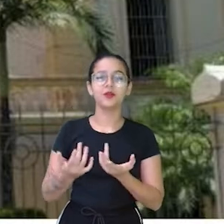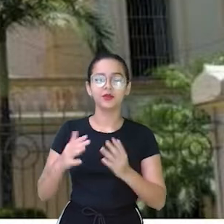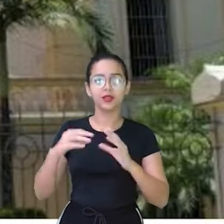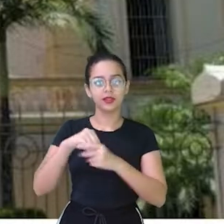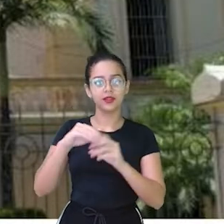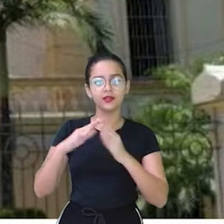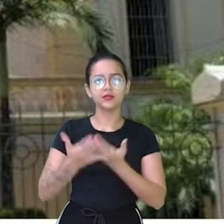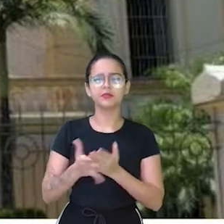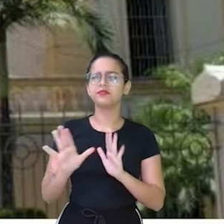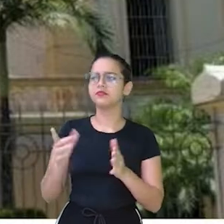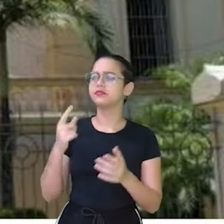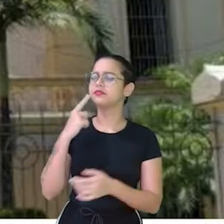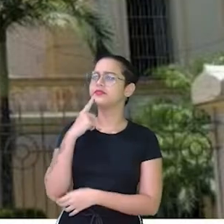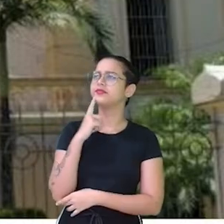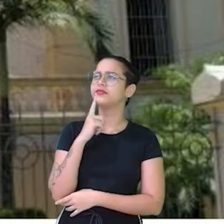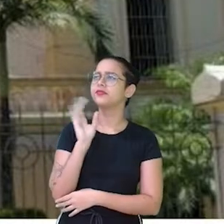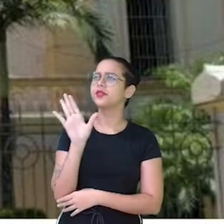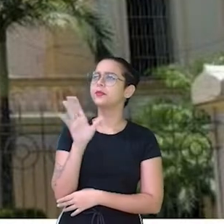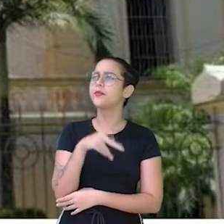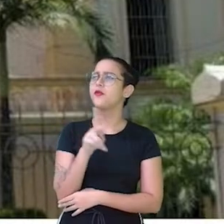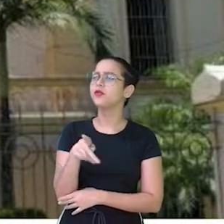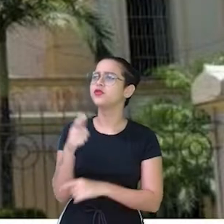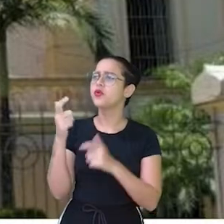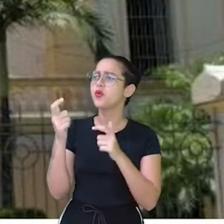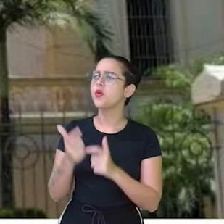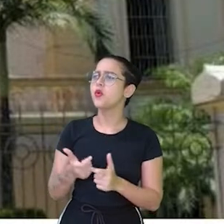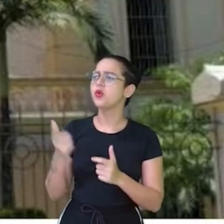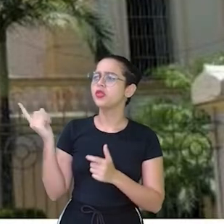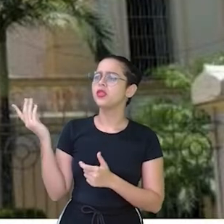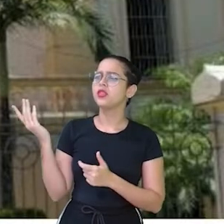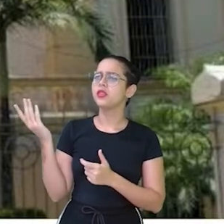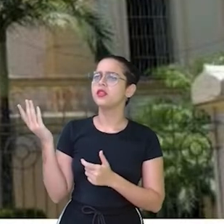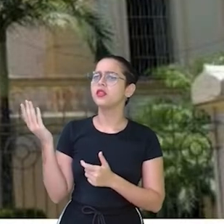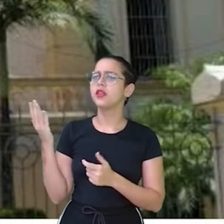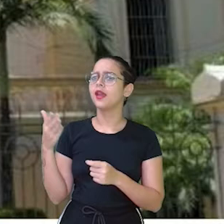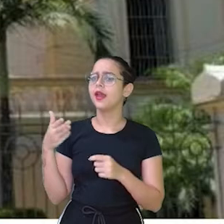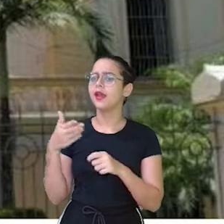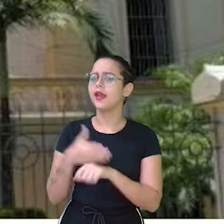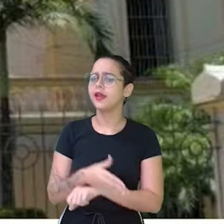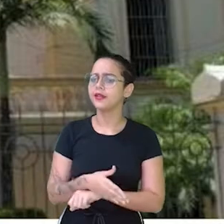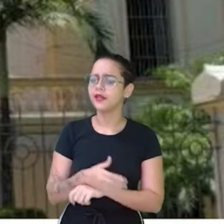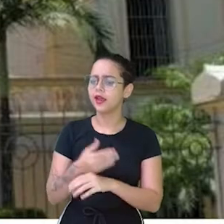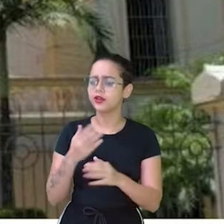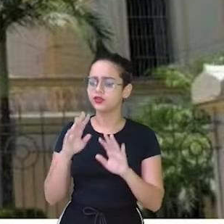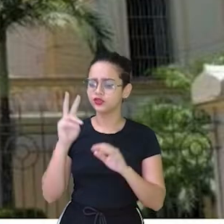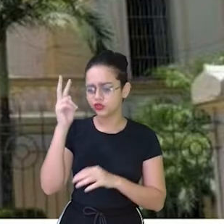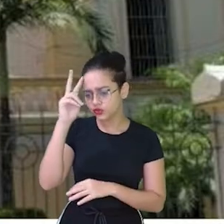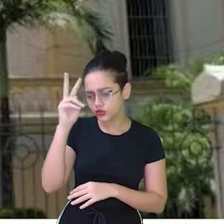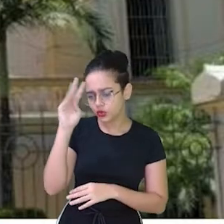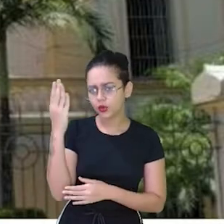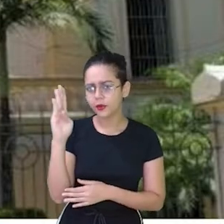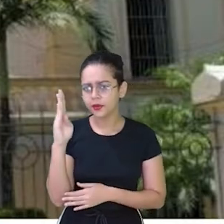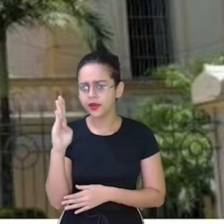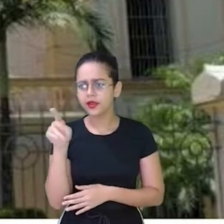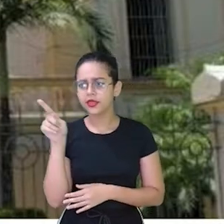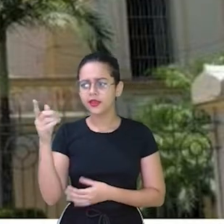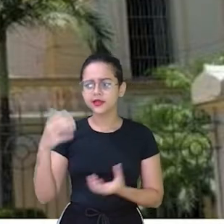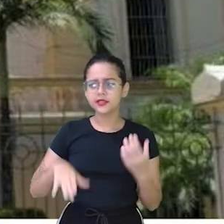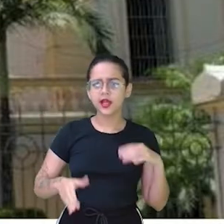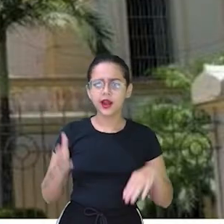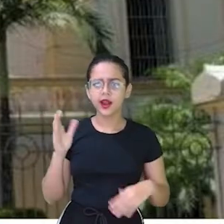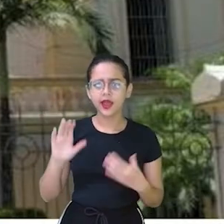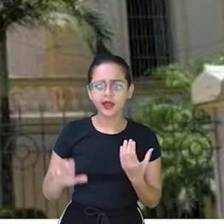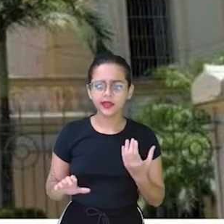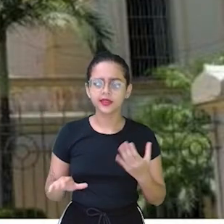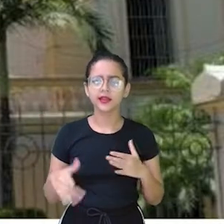Mas aí você vai perguntar, professora, onde é que entra a história do banheiro? Nessa lenda aí, da